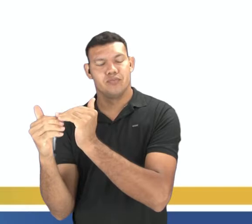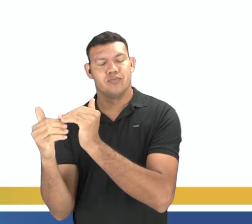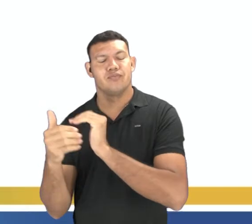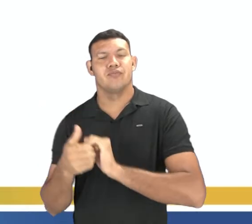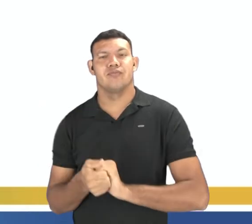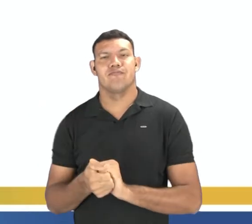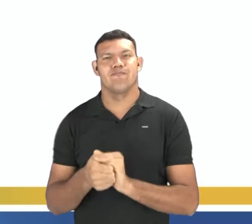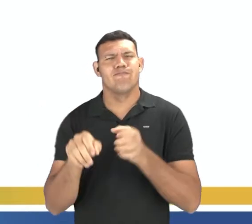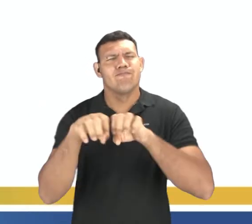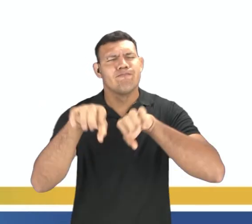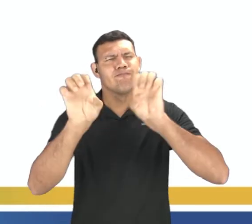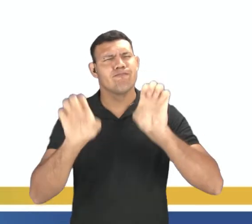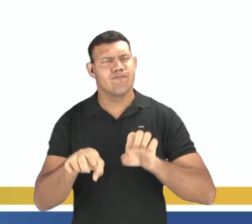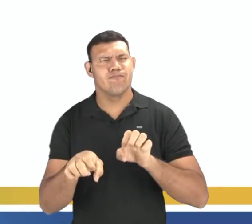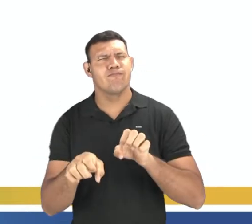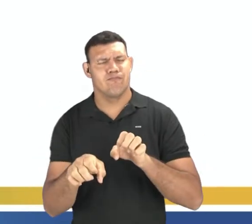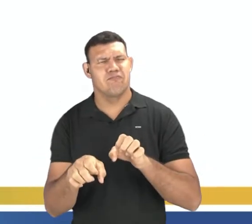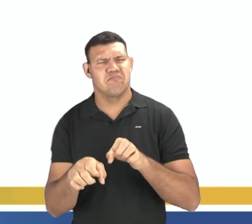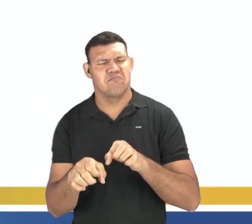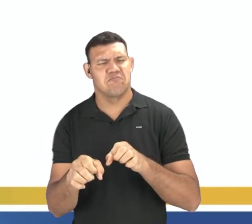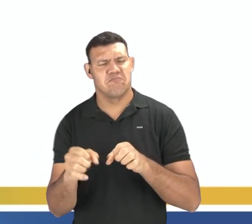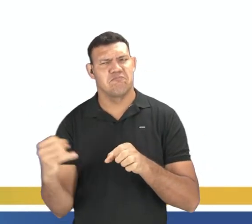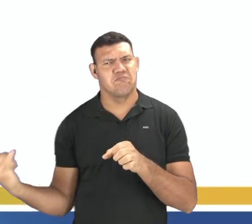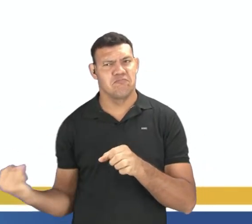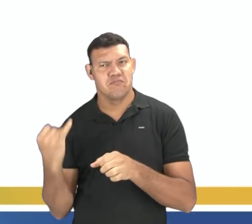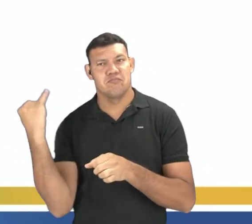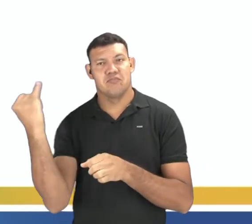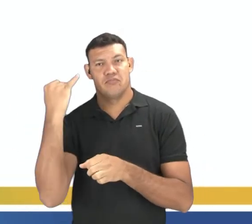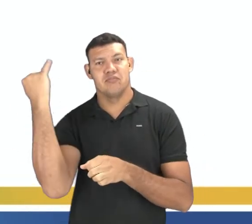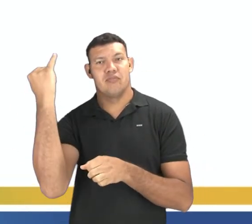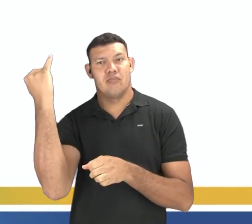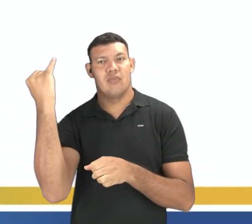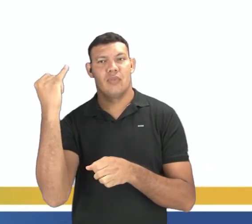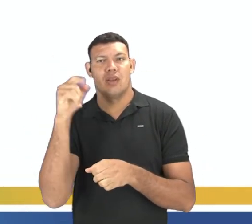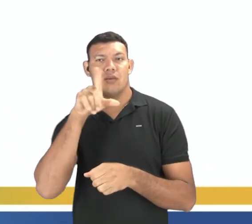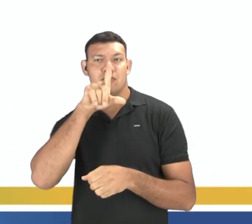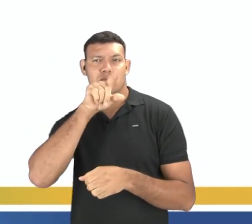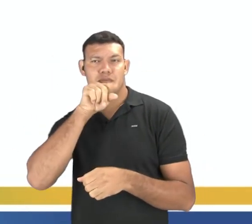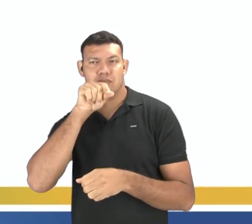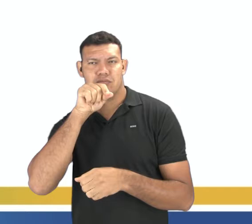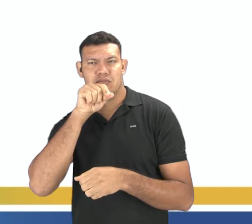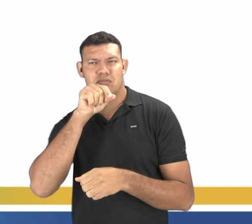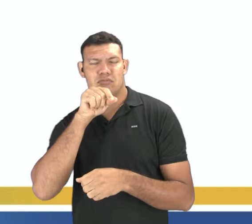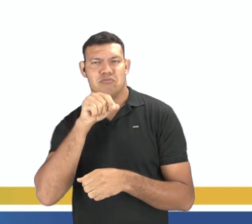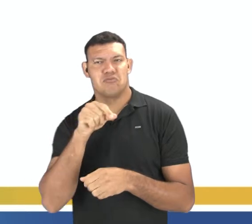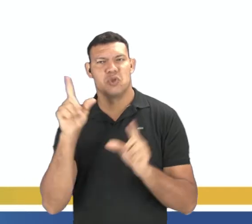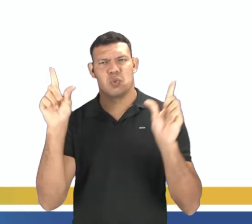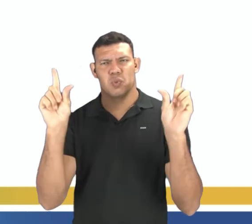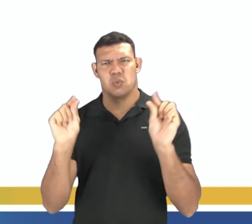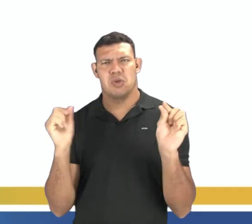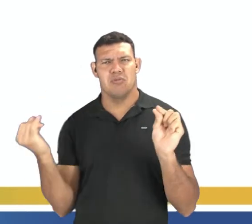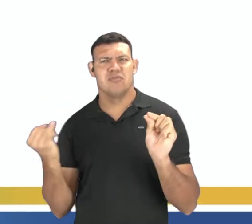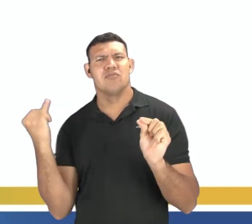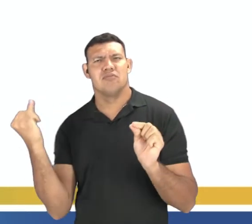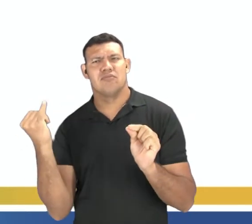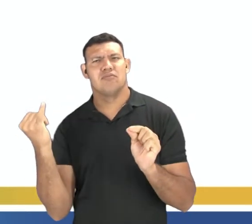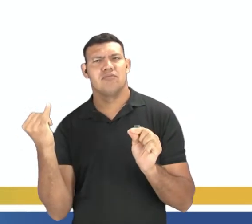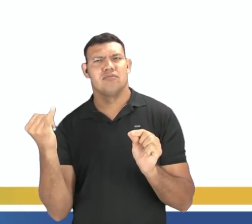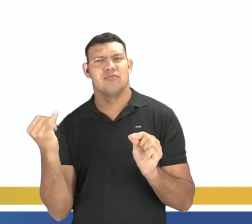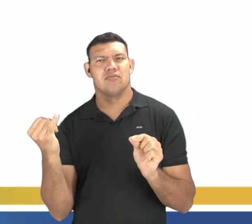uma estrutura mais desenvolvida em aves e pouco desenvolvida em mamíferos.